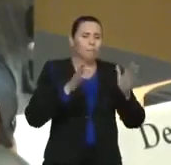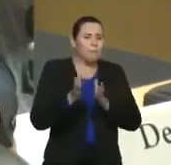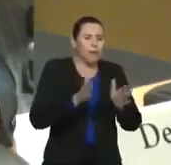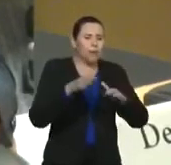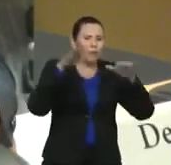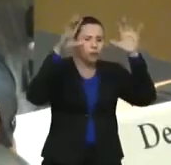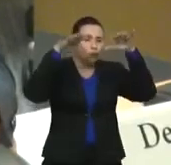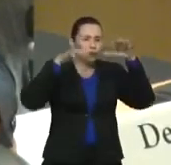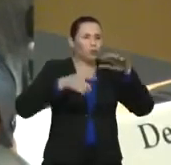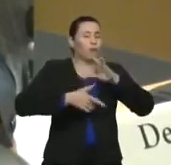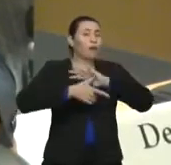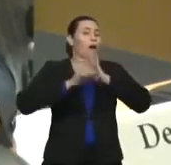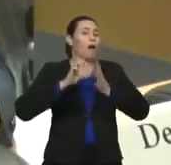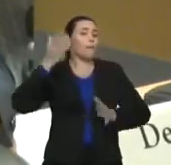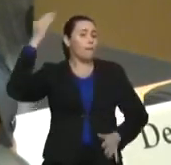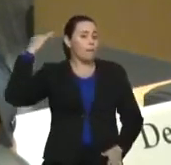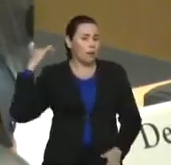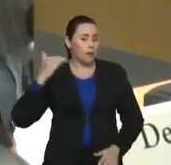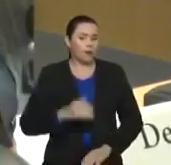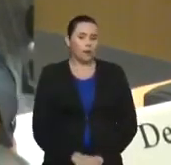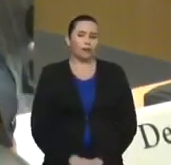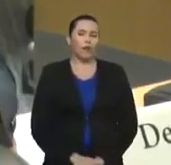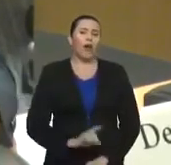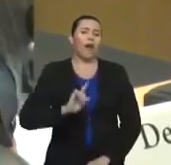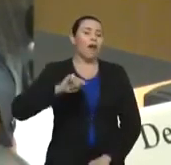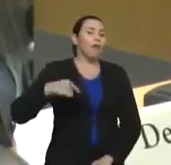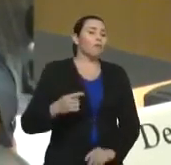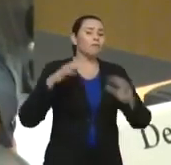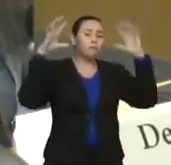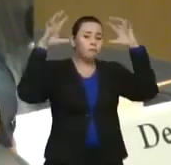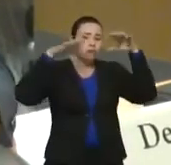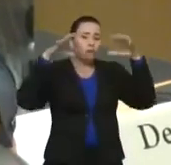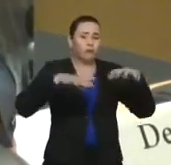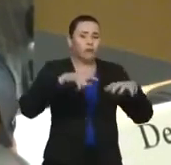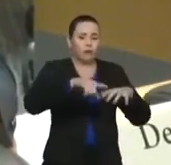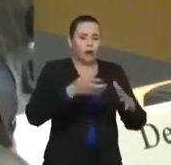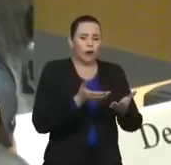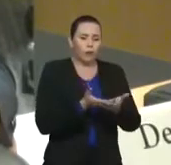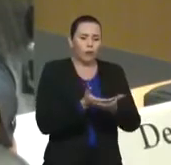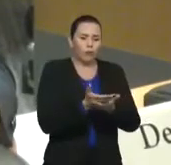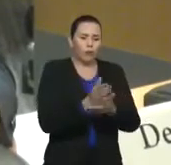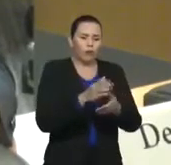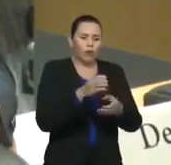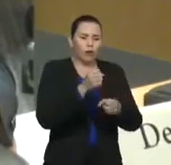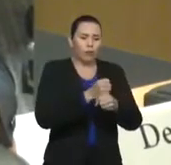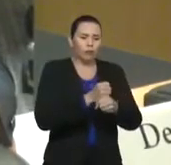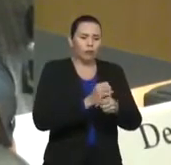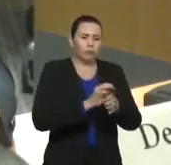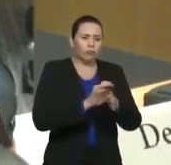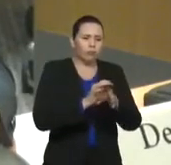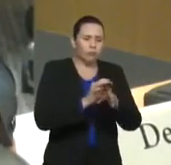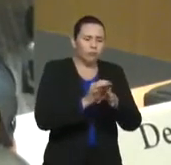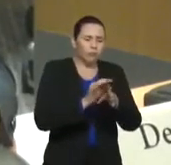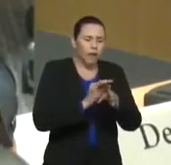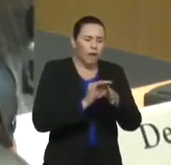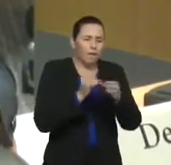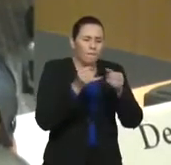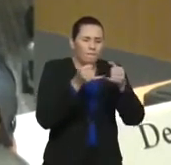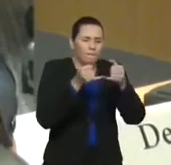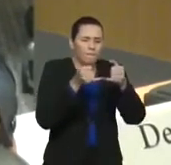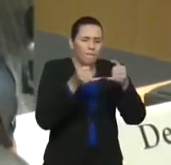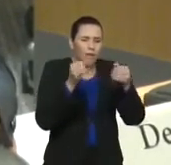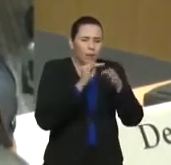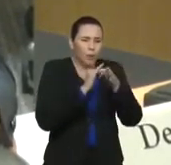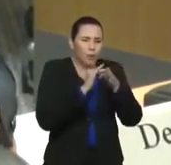nenhum inverno. Eu digo isso porque algumas das estradas nossas têm sido feito um recapeamento sem